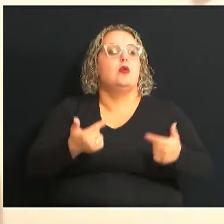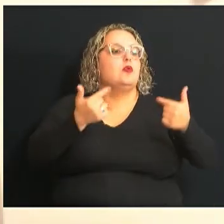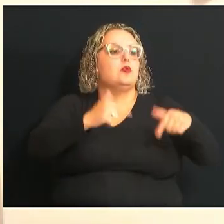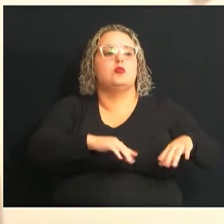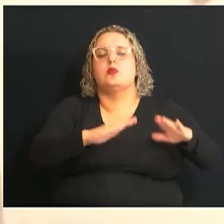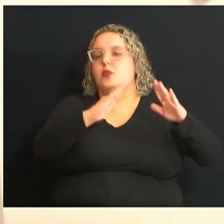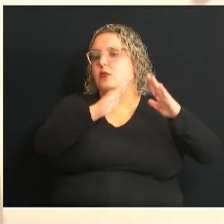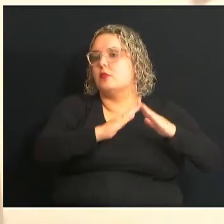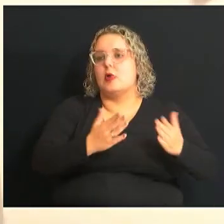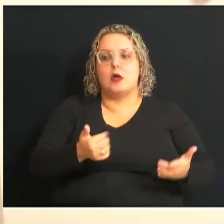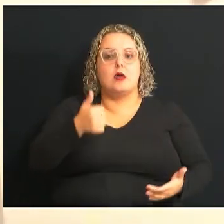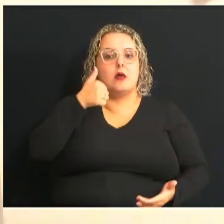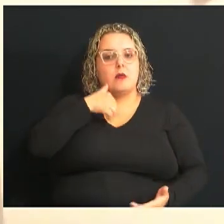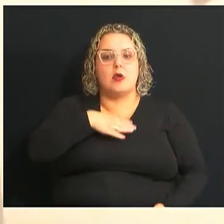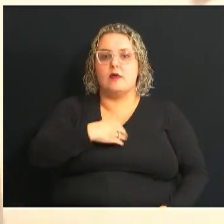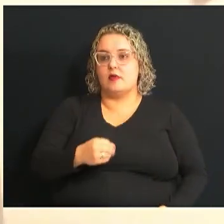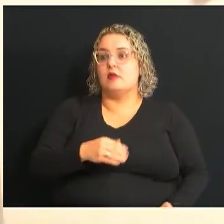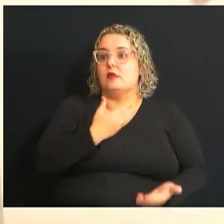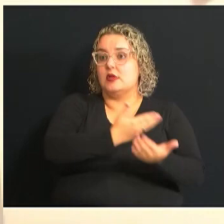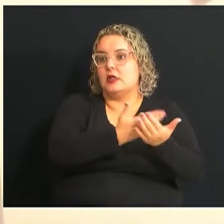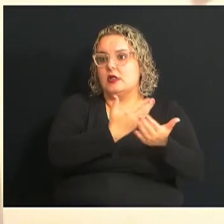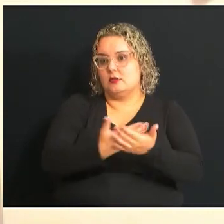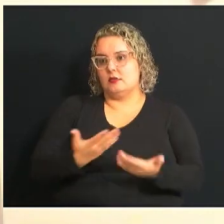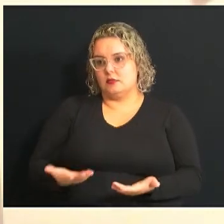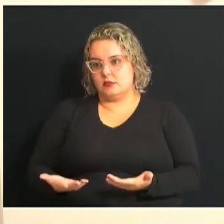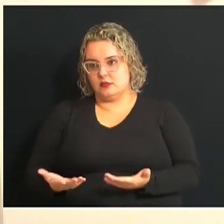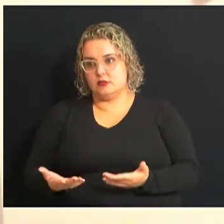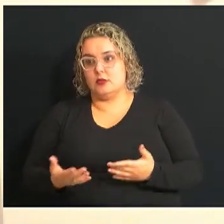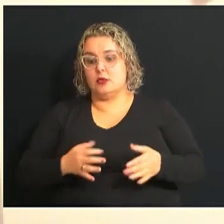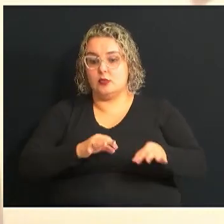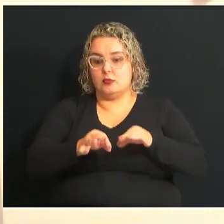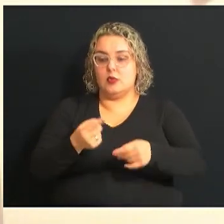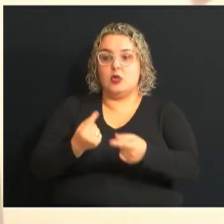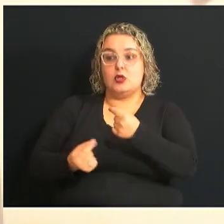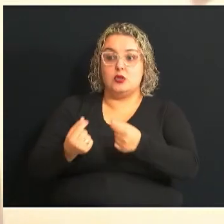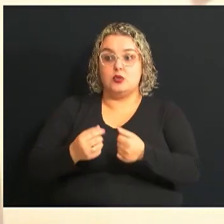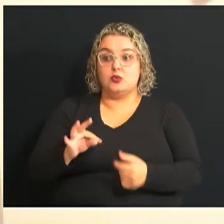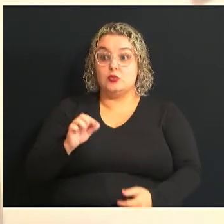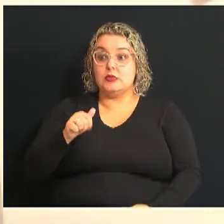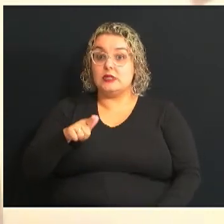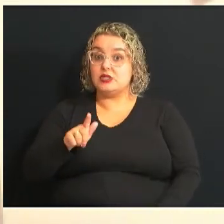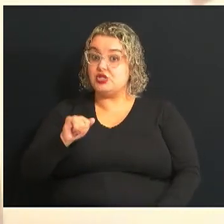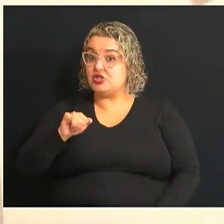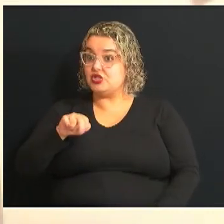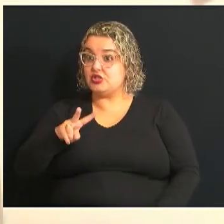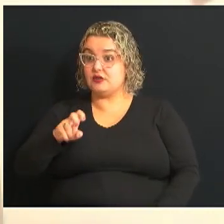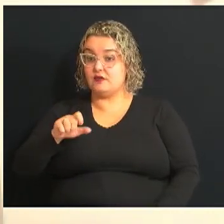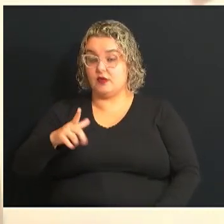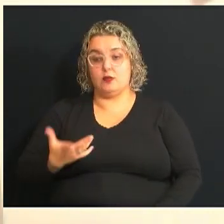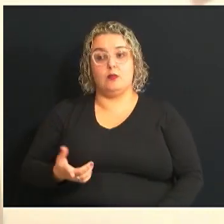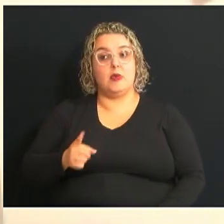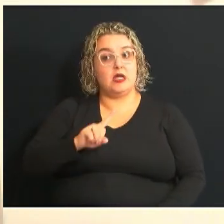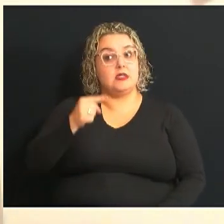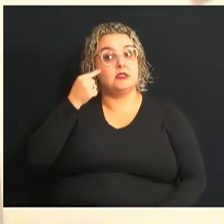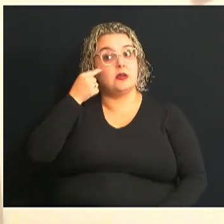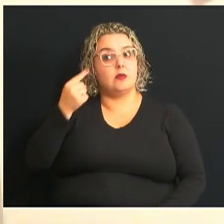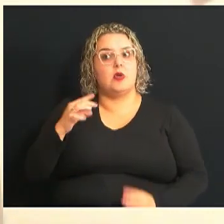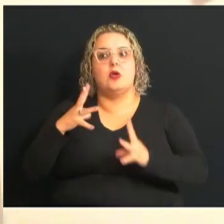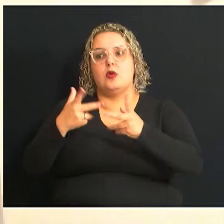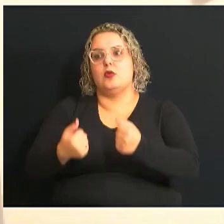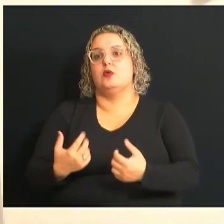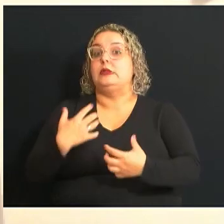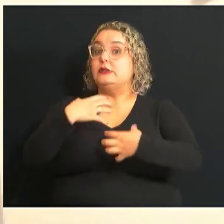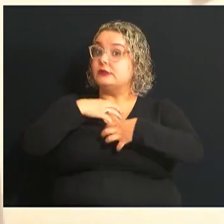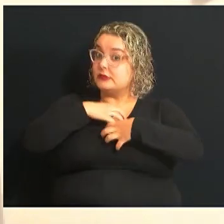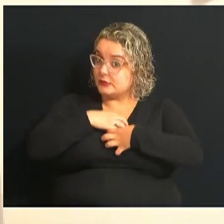onde minha filha vai estudar. Então a gente fica no planejamento financeiro, a gente fica no tangível, mas a gente não pensa em toda essa parte